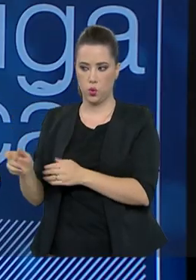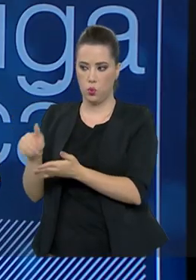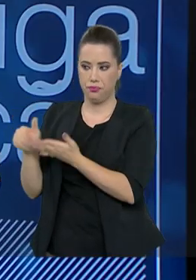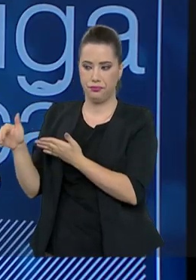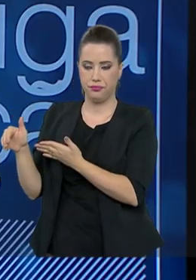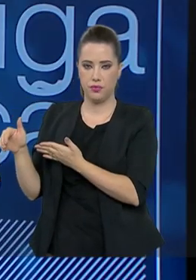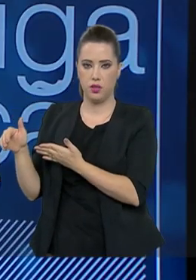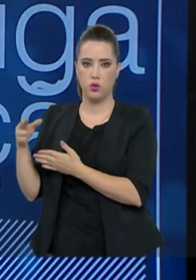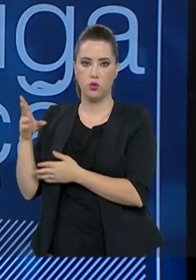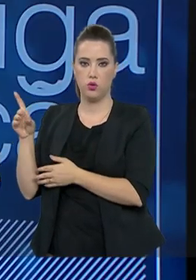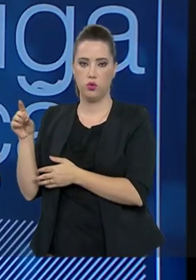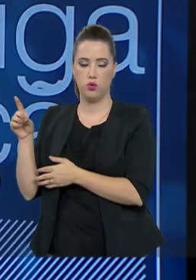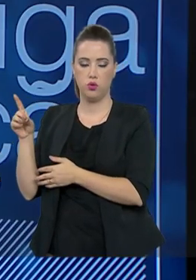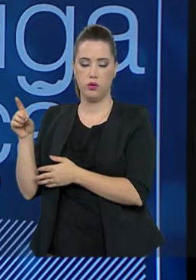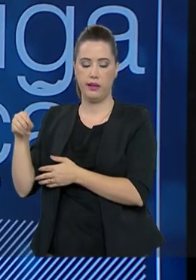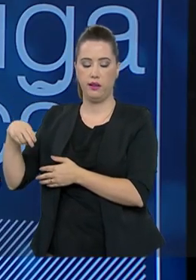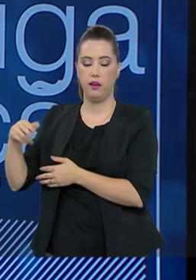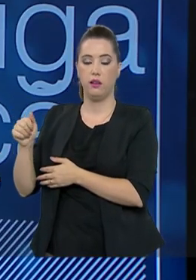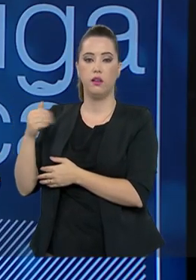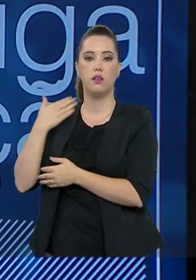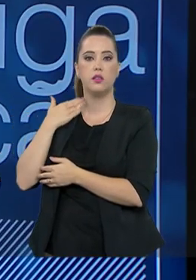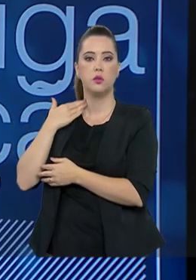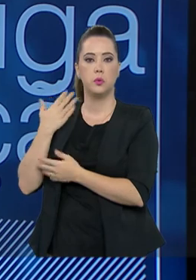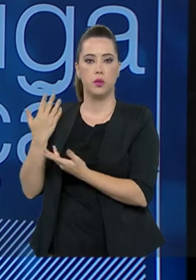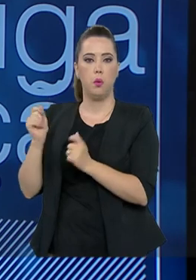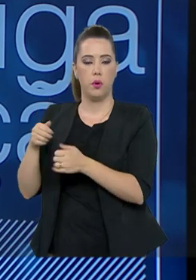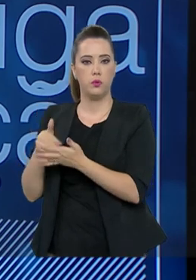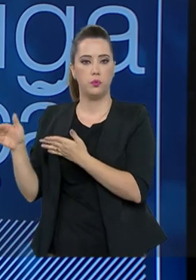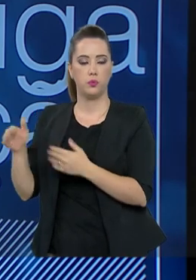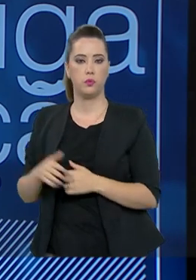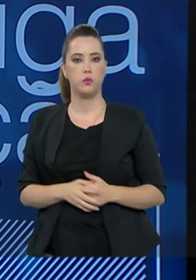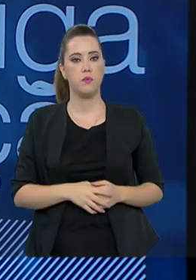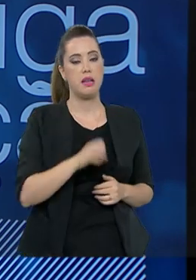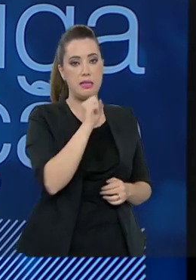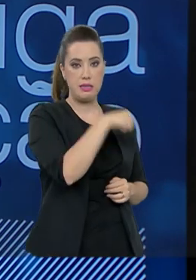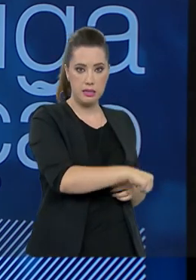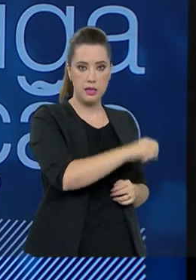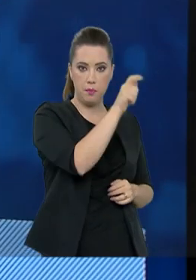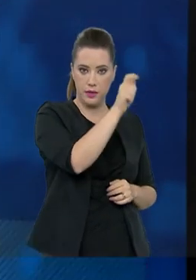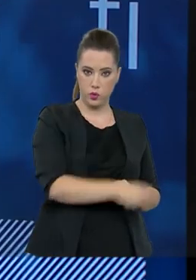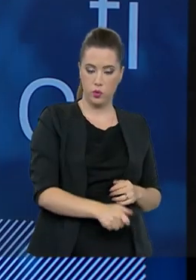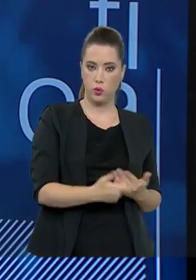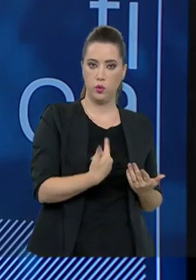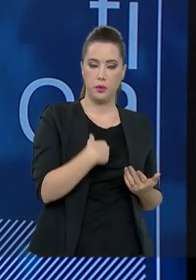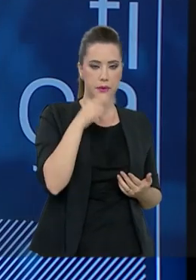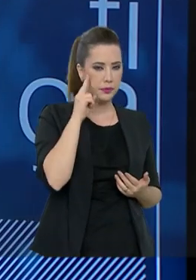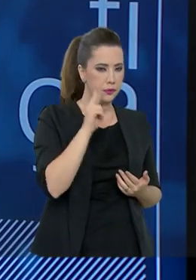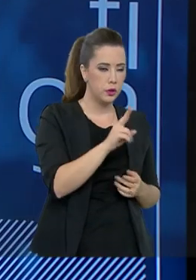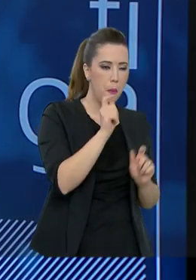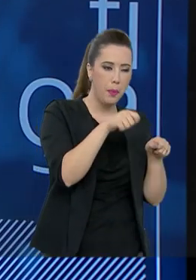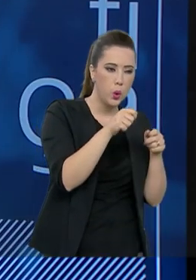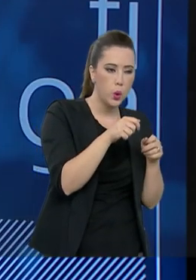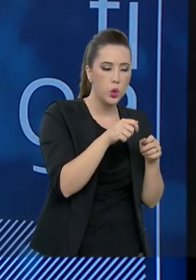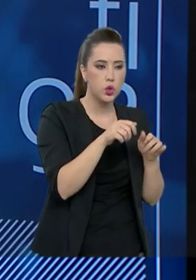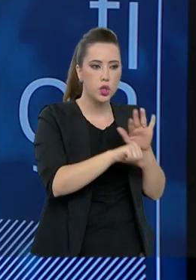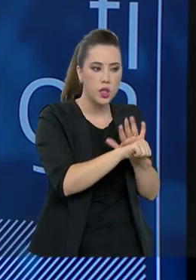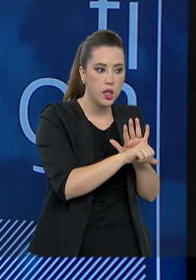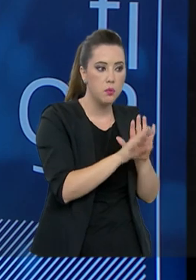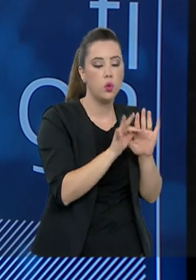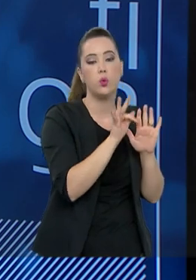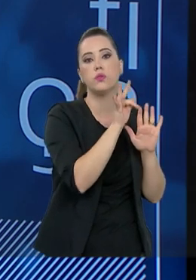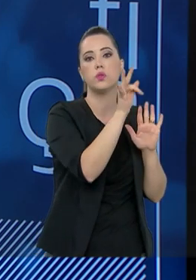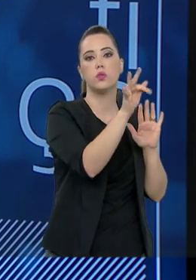Sim, as pessoas, quando elas, em alguns momentos, se coleta o DNA quando a pessoa é considerada suspeita e depois, mais na frente